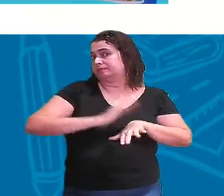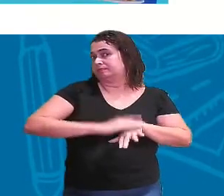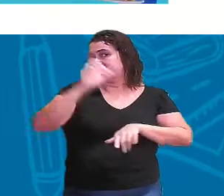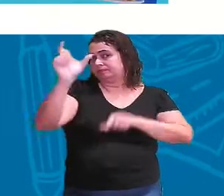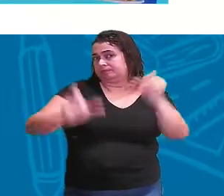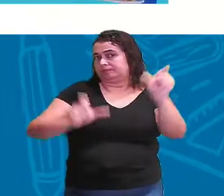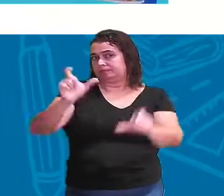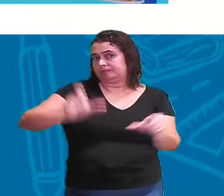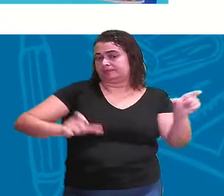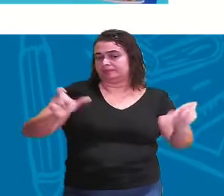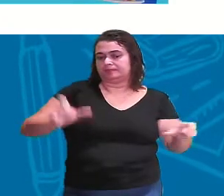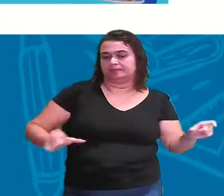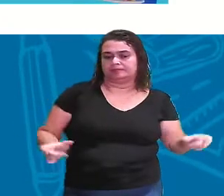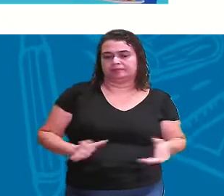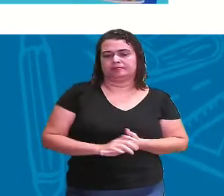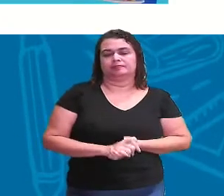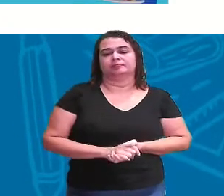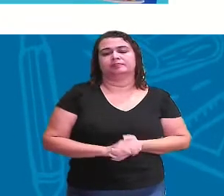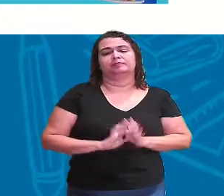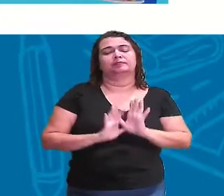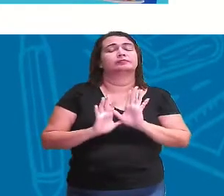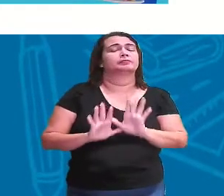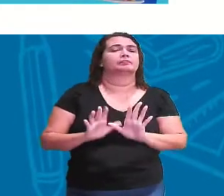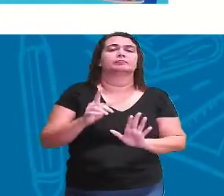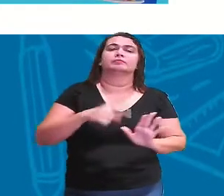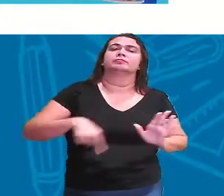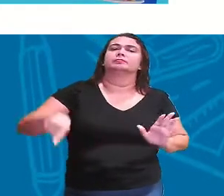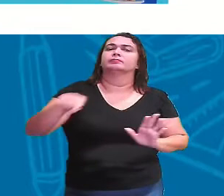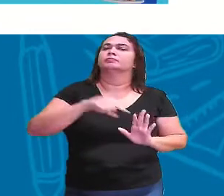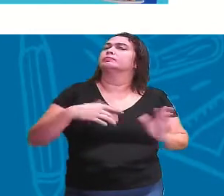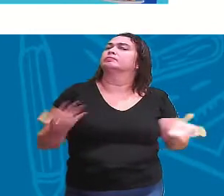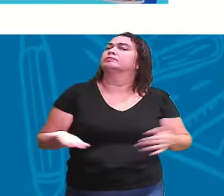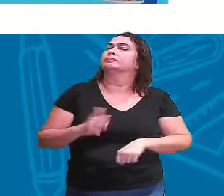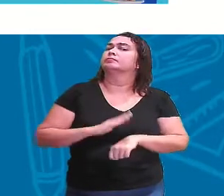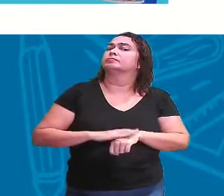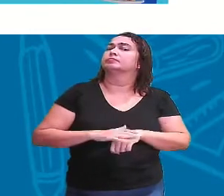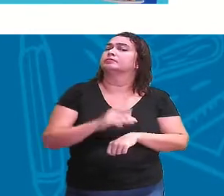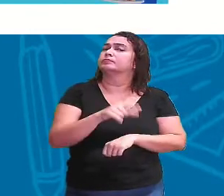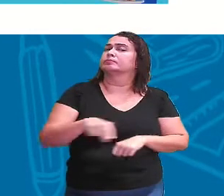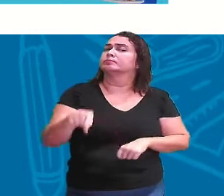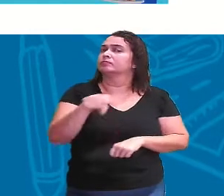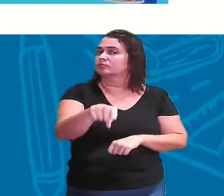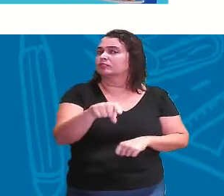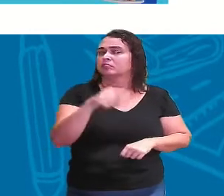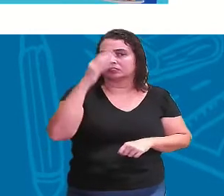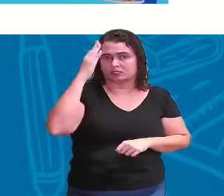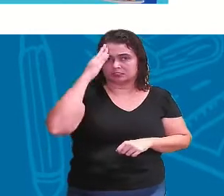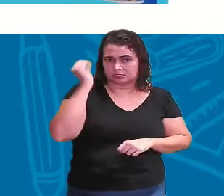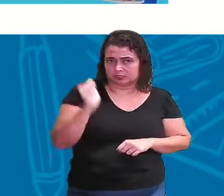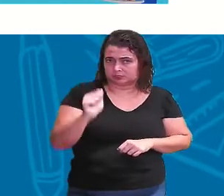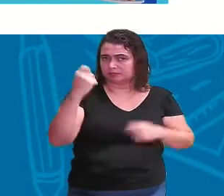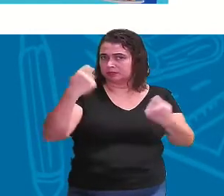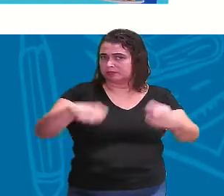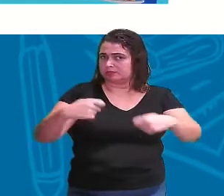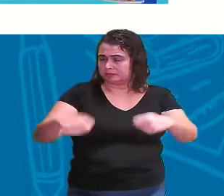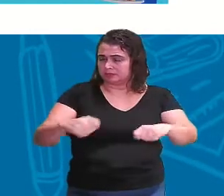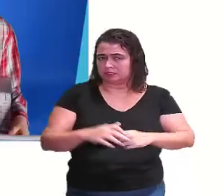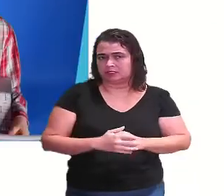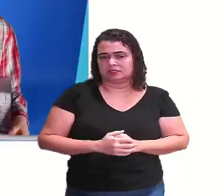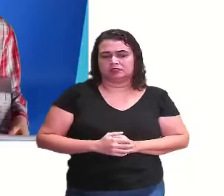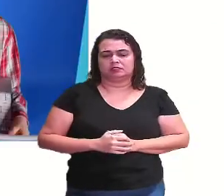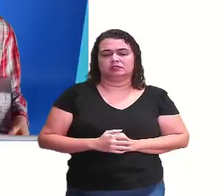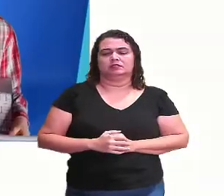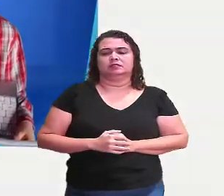aí, a gente não podia deixar de ter aquele momento que é relevante, que é importante, que é você precisa saber. E aí,